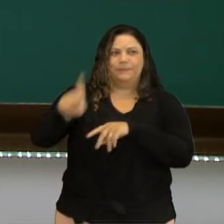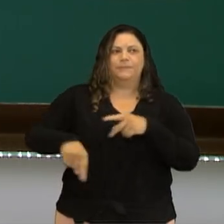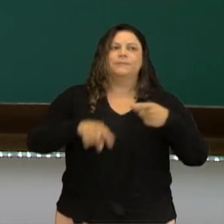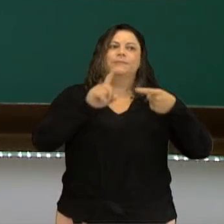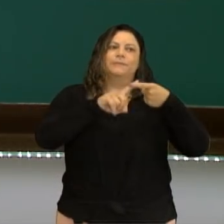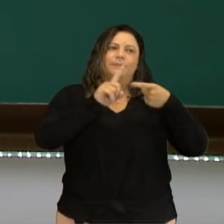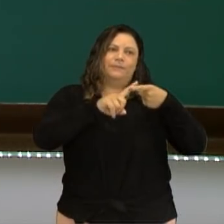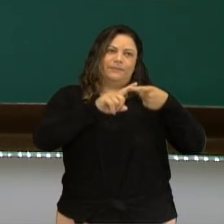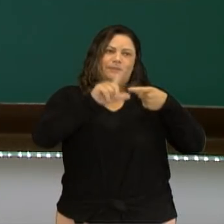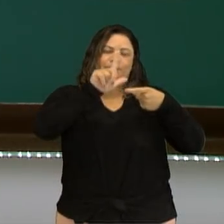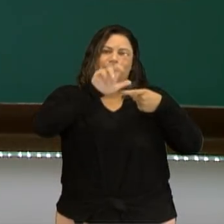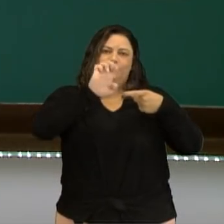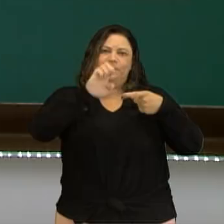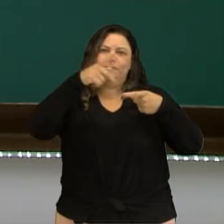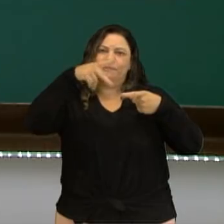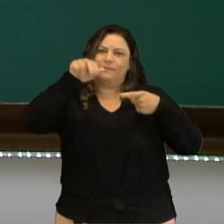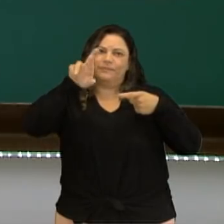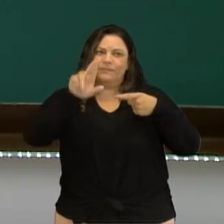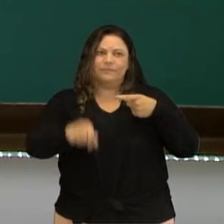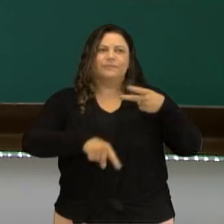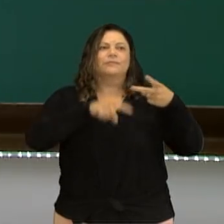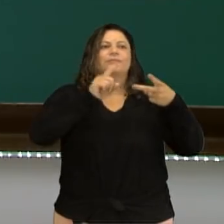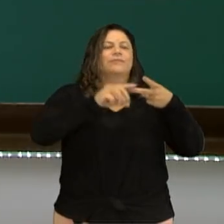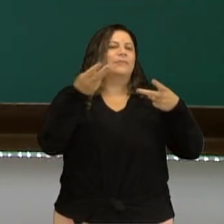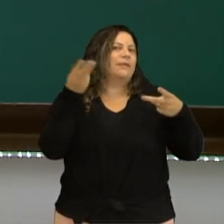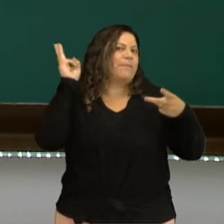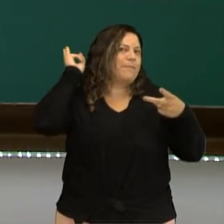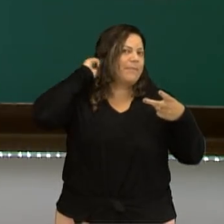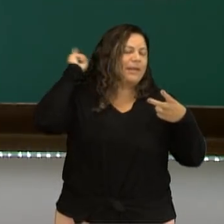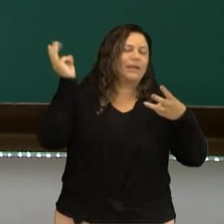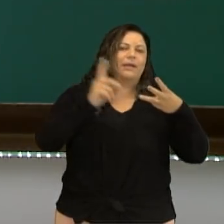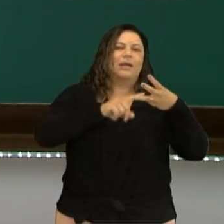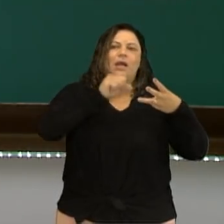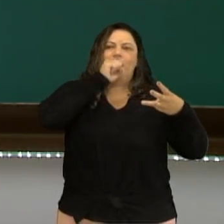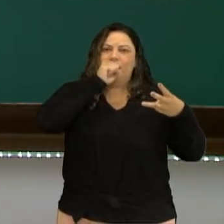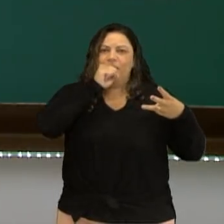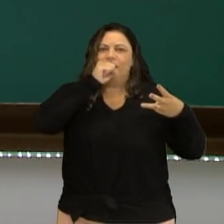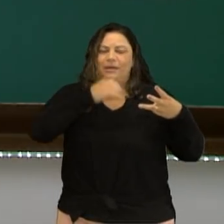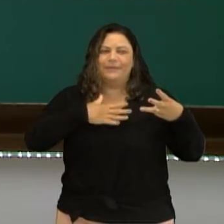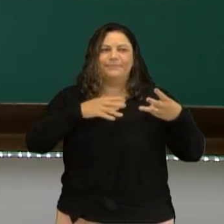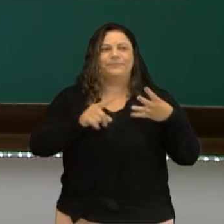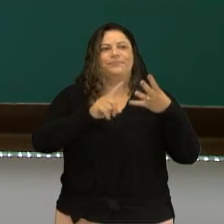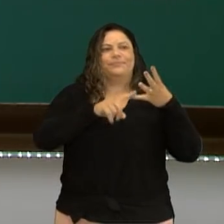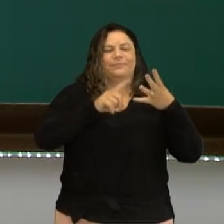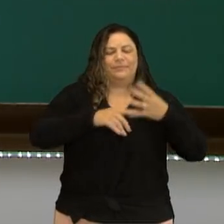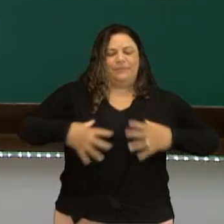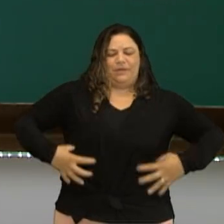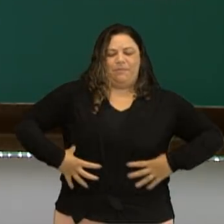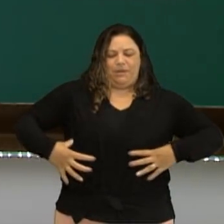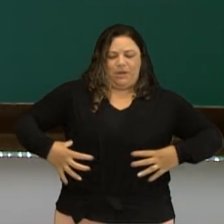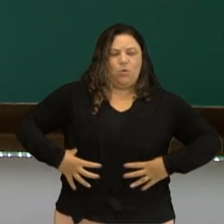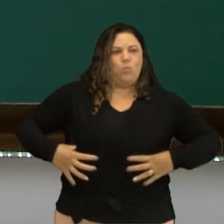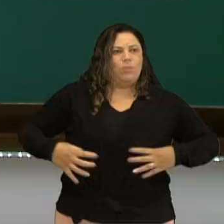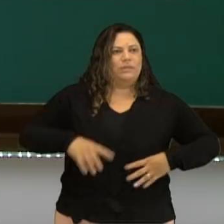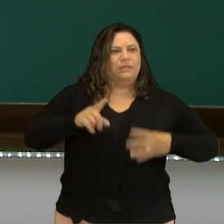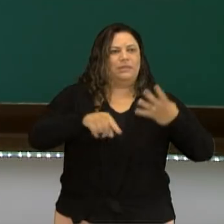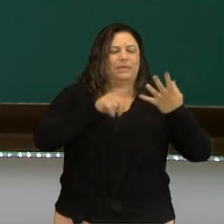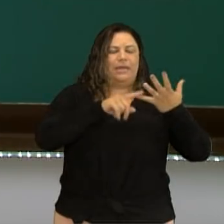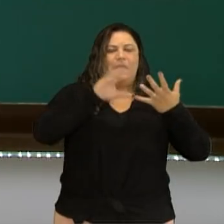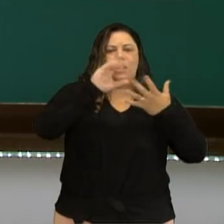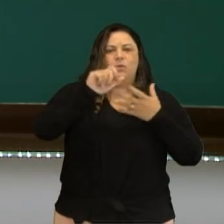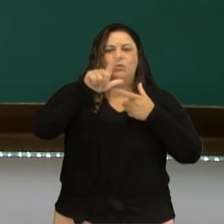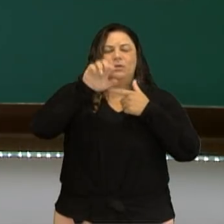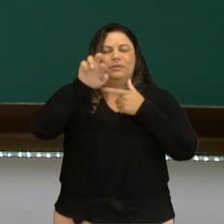hanseníase e a lepra, a meningite meningocócica, a tuberculose, a pneumonia bacteriana, a cólera